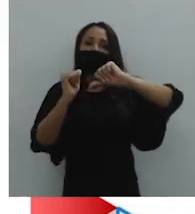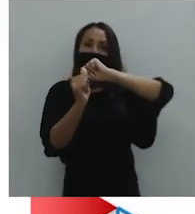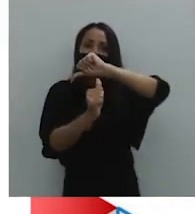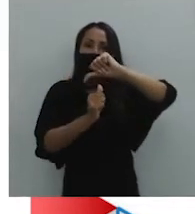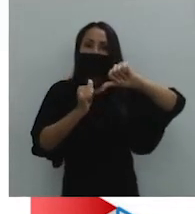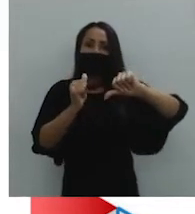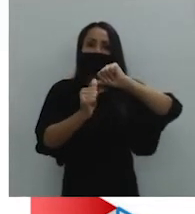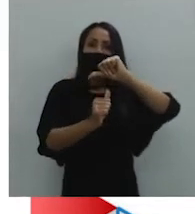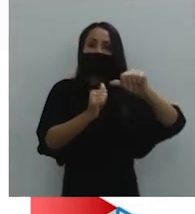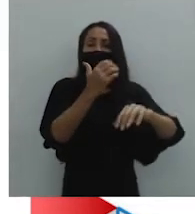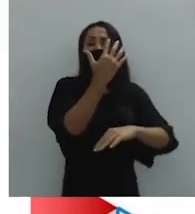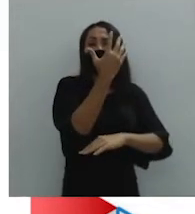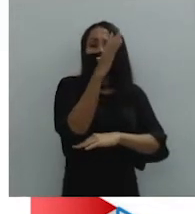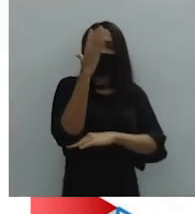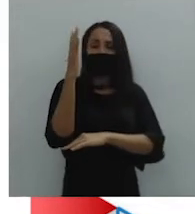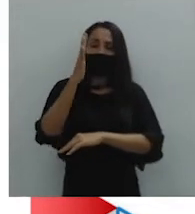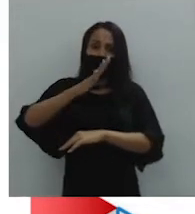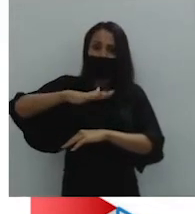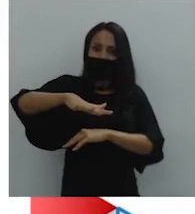das paisagens,